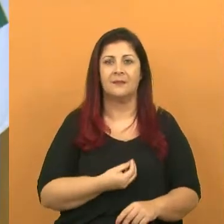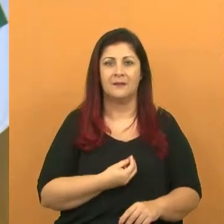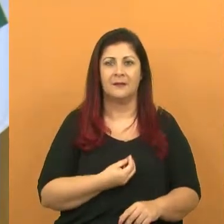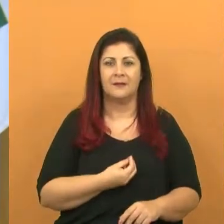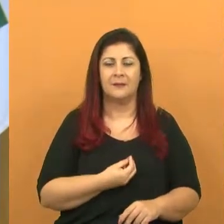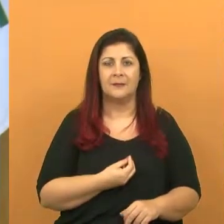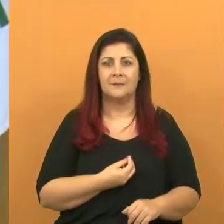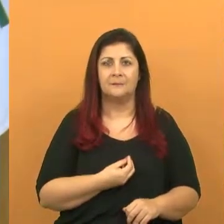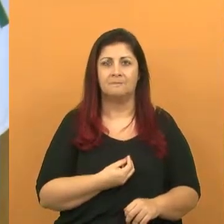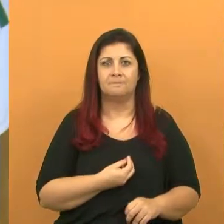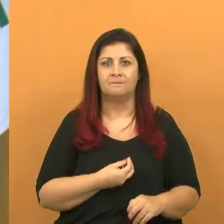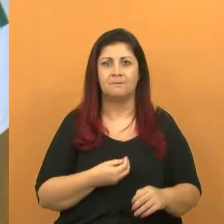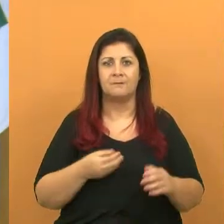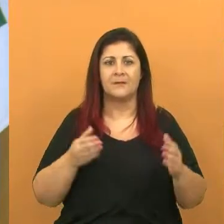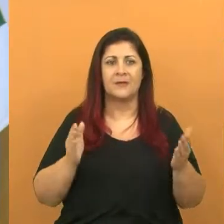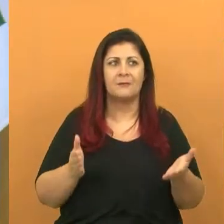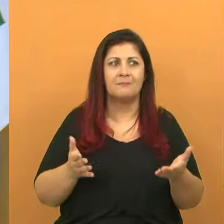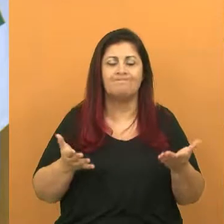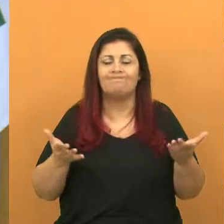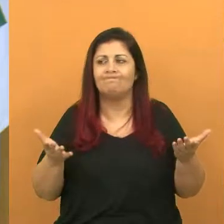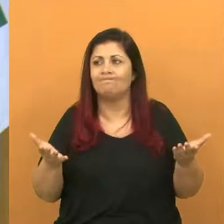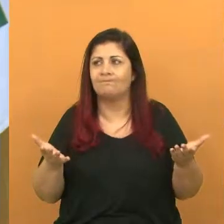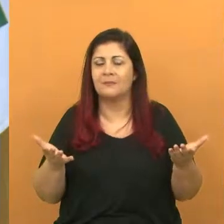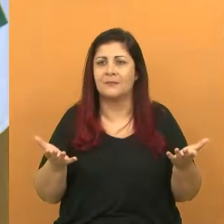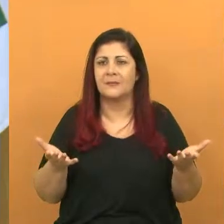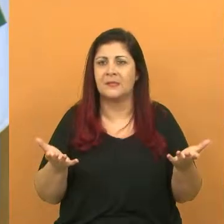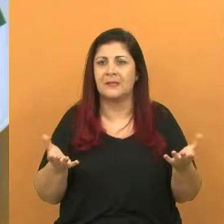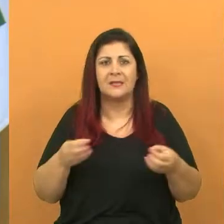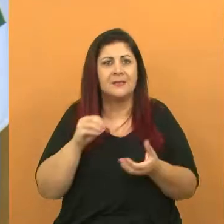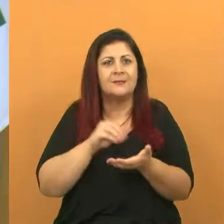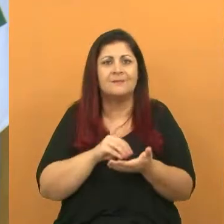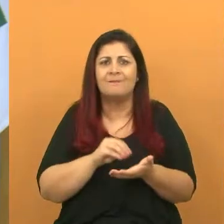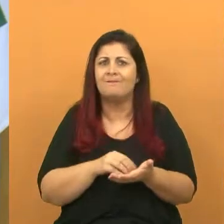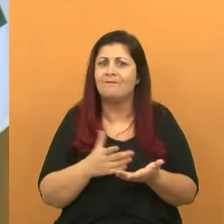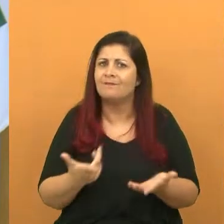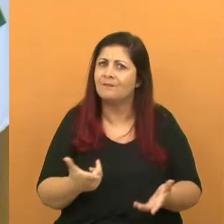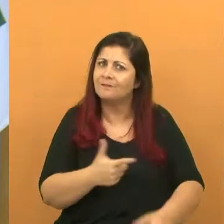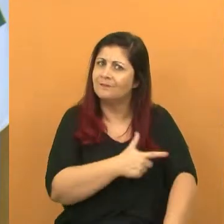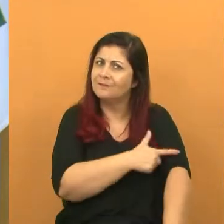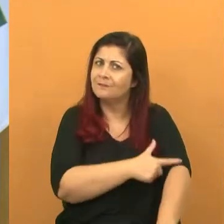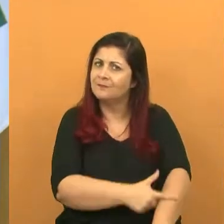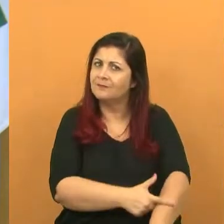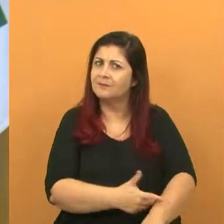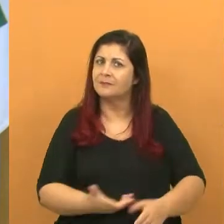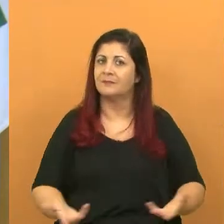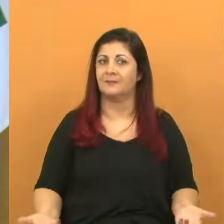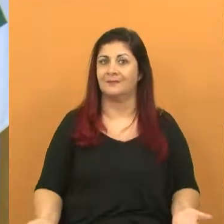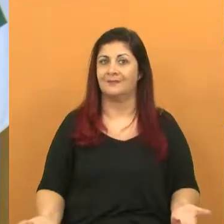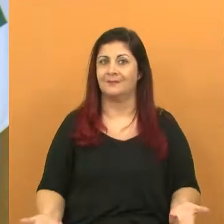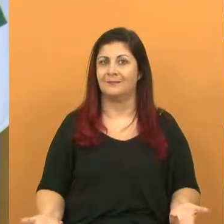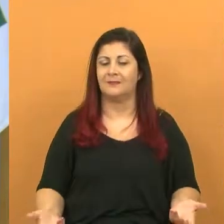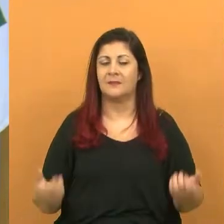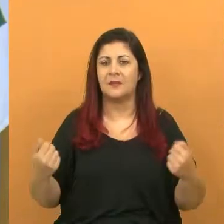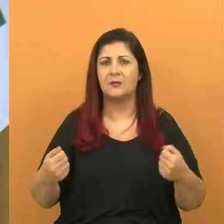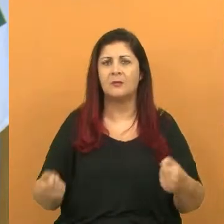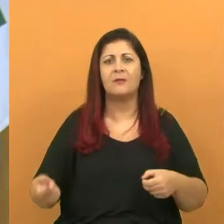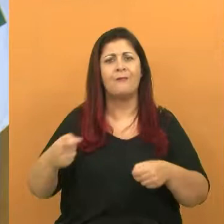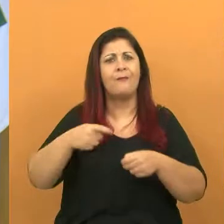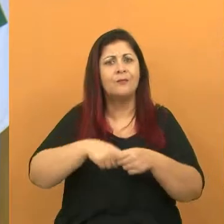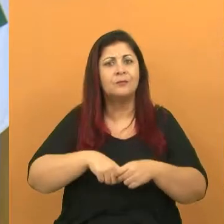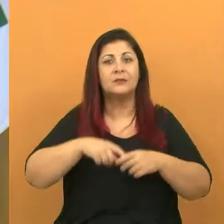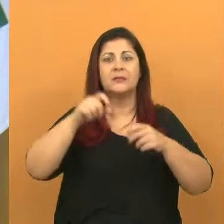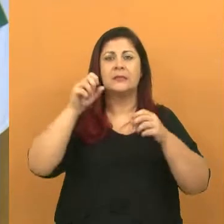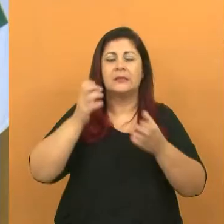está vivendo durante muito tempo um hiato, uma falta de educação. A gente tem que voltar, estimular a